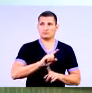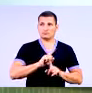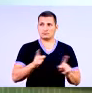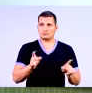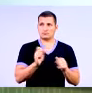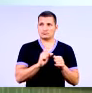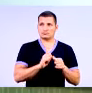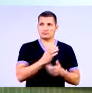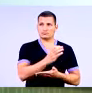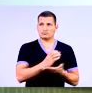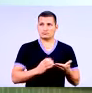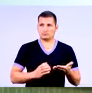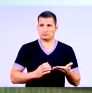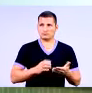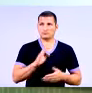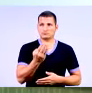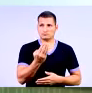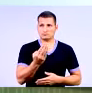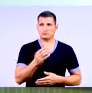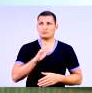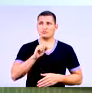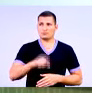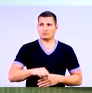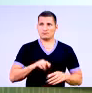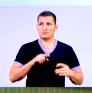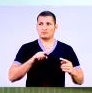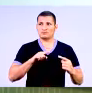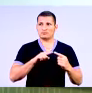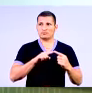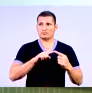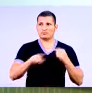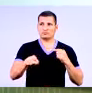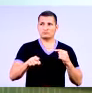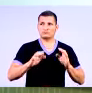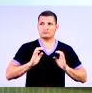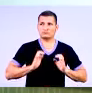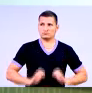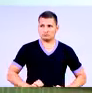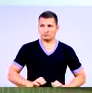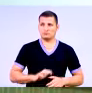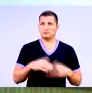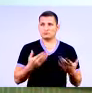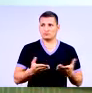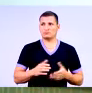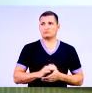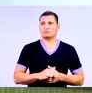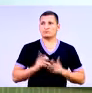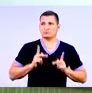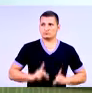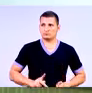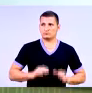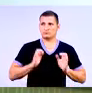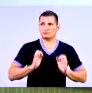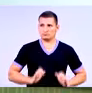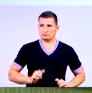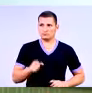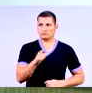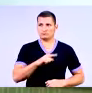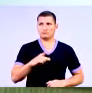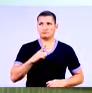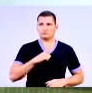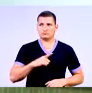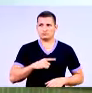fictício, né? Isso seria antiético e imoral. Então, por uma conduta ética, vocês estão nesse processo de